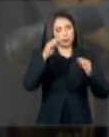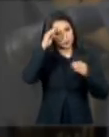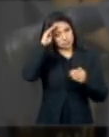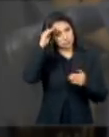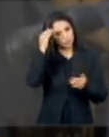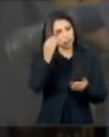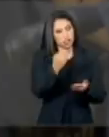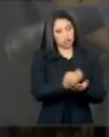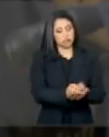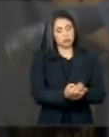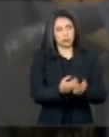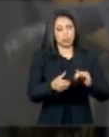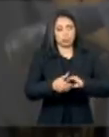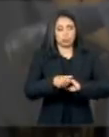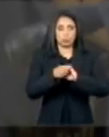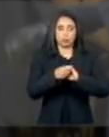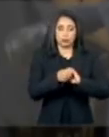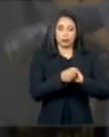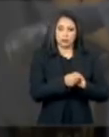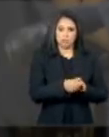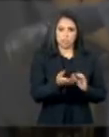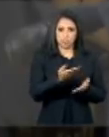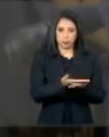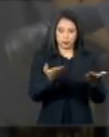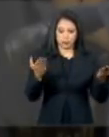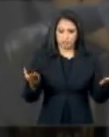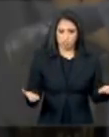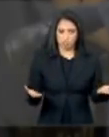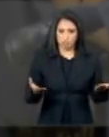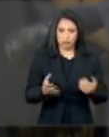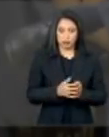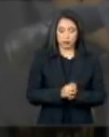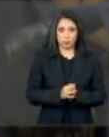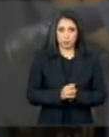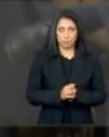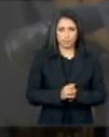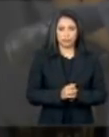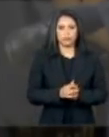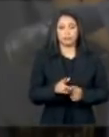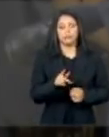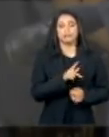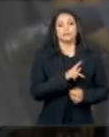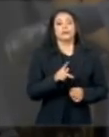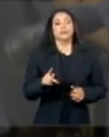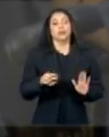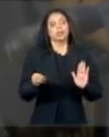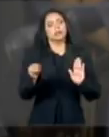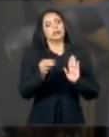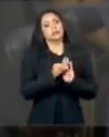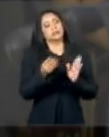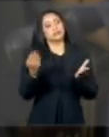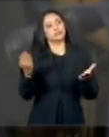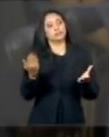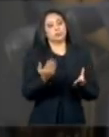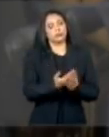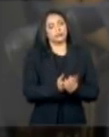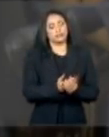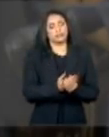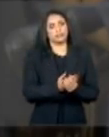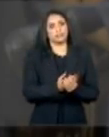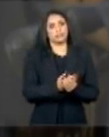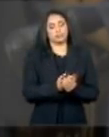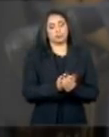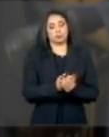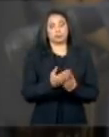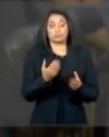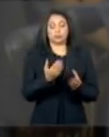excelências também em discussão nesses autos nestes autos e nesta repercussão geral